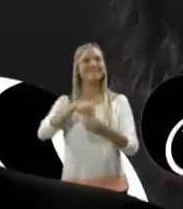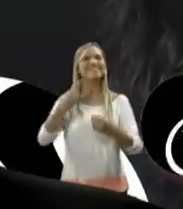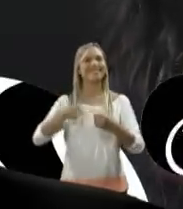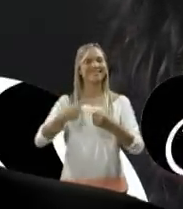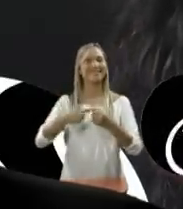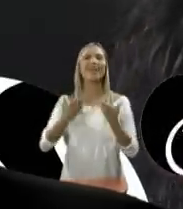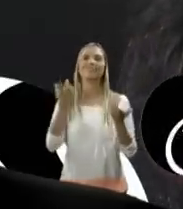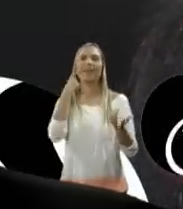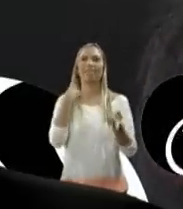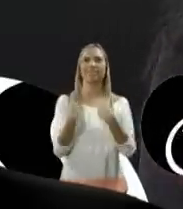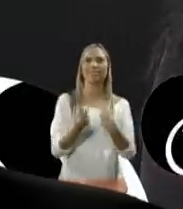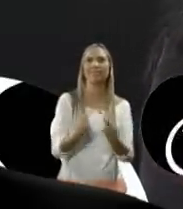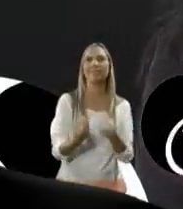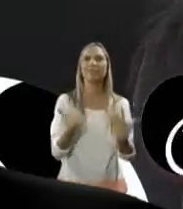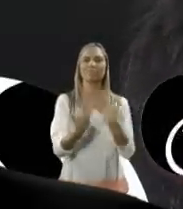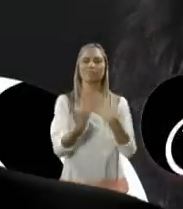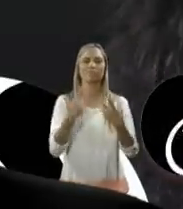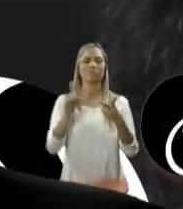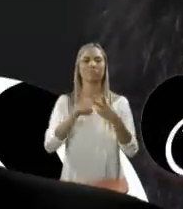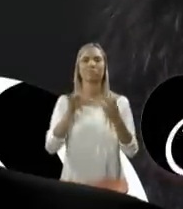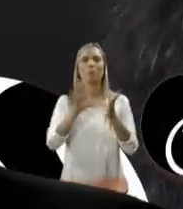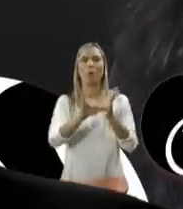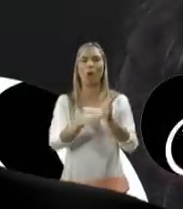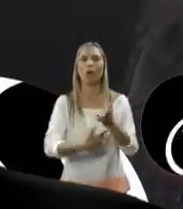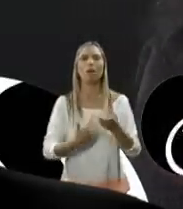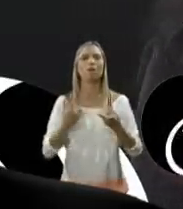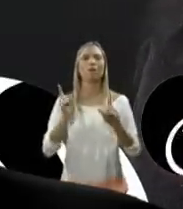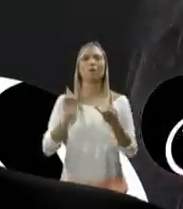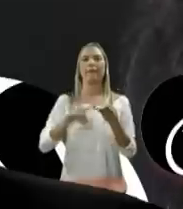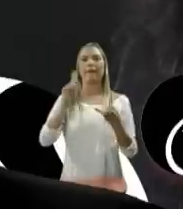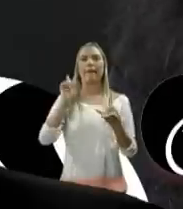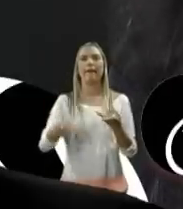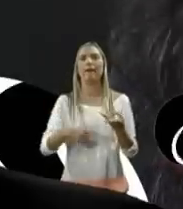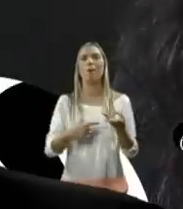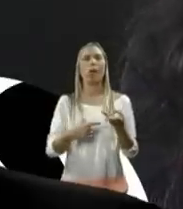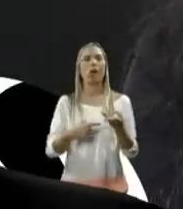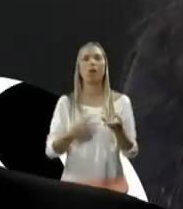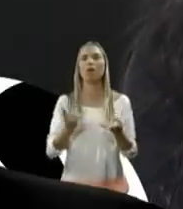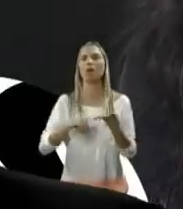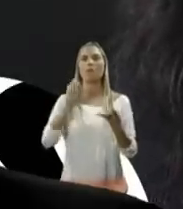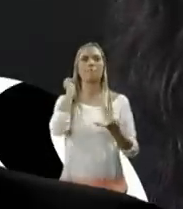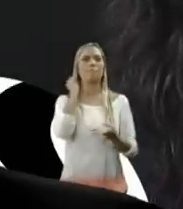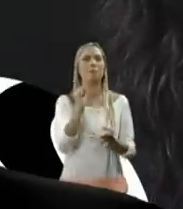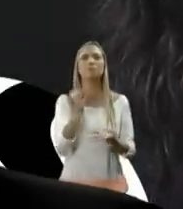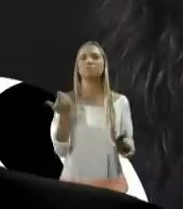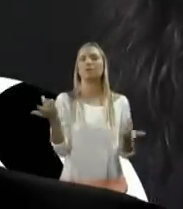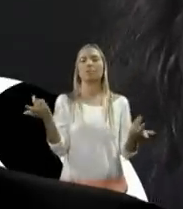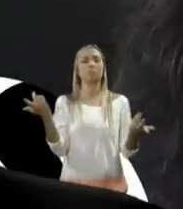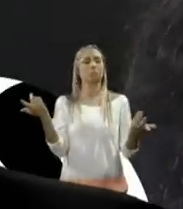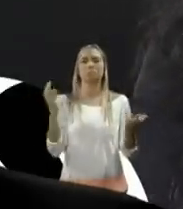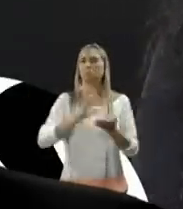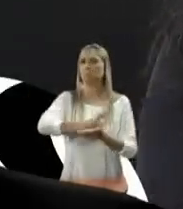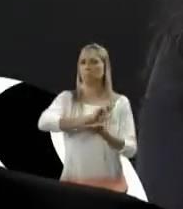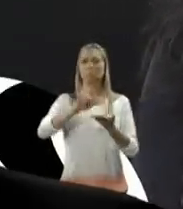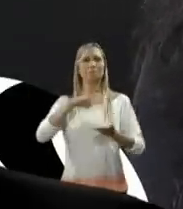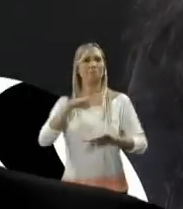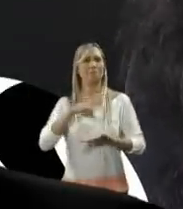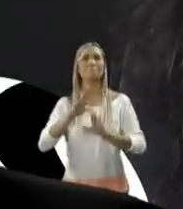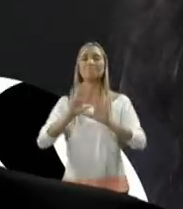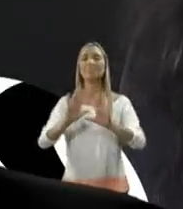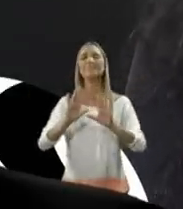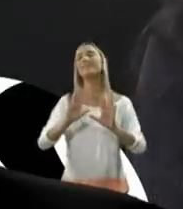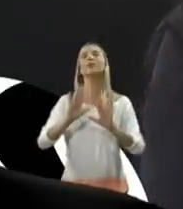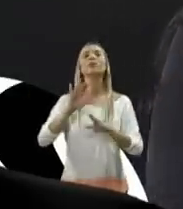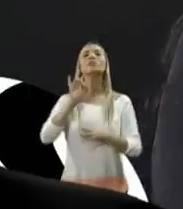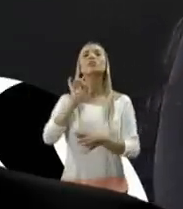ligada ao trânsito, está ligada ao furto, ao roubo, ao latrocínio, ao homicídio. Agora, não são só